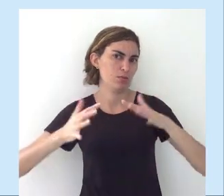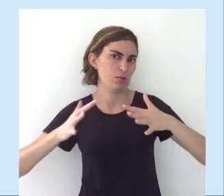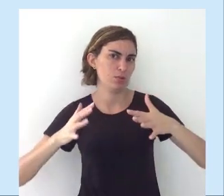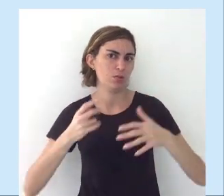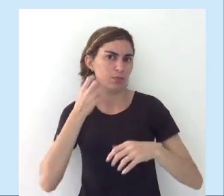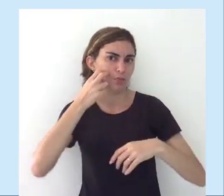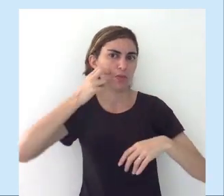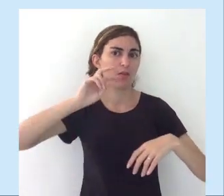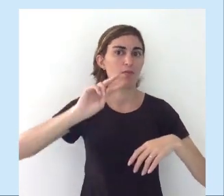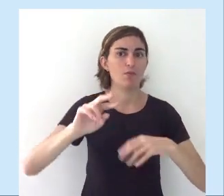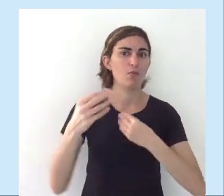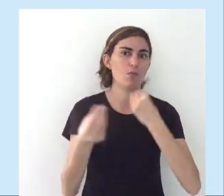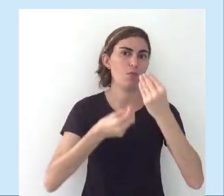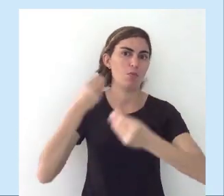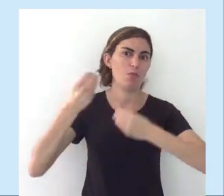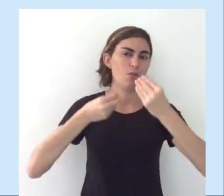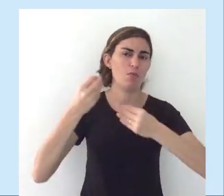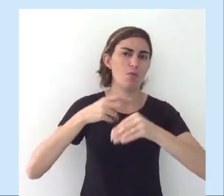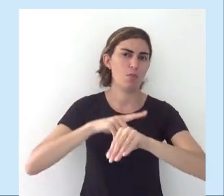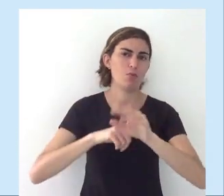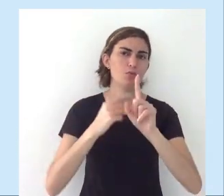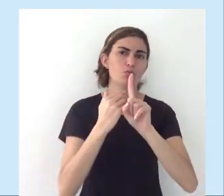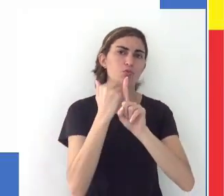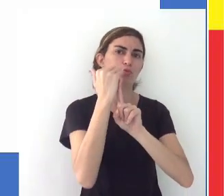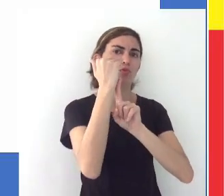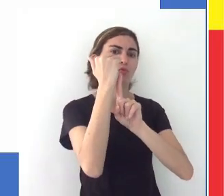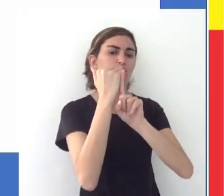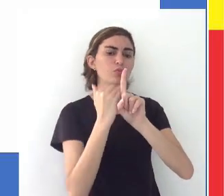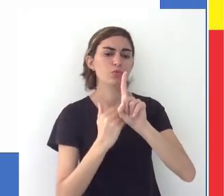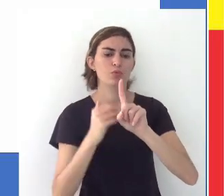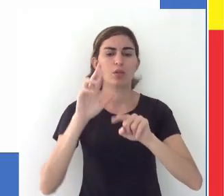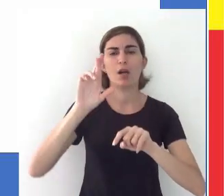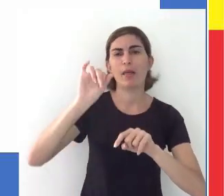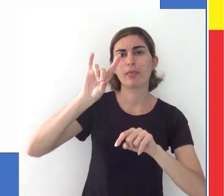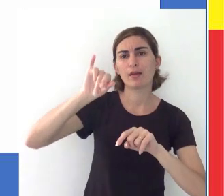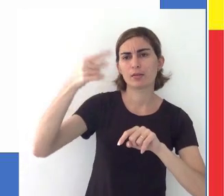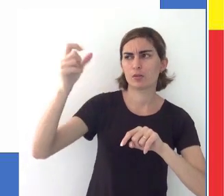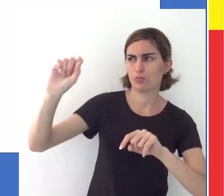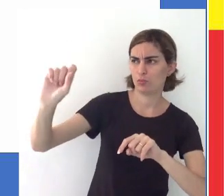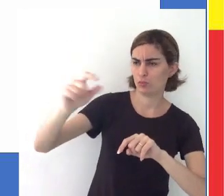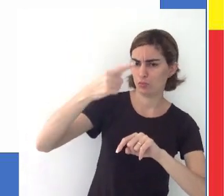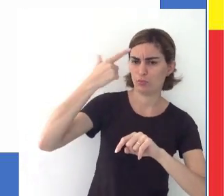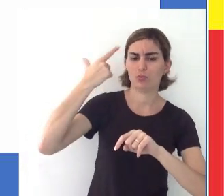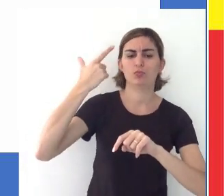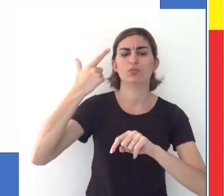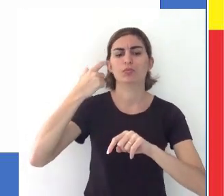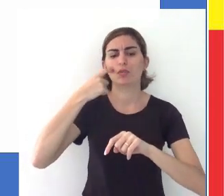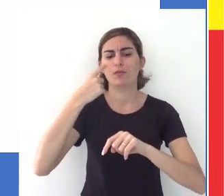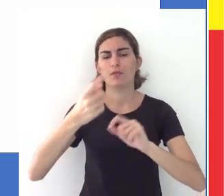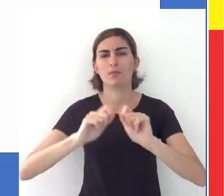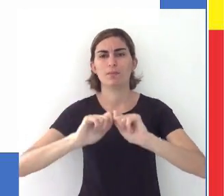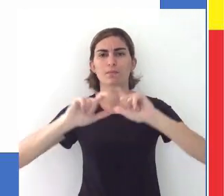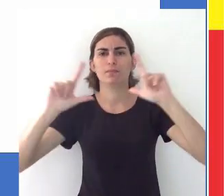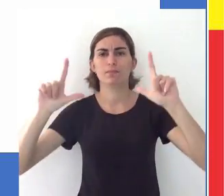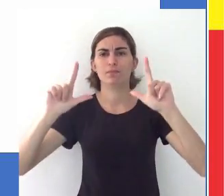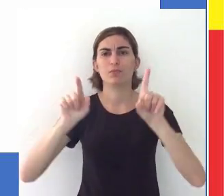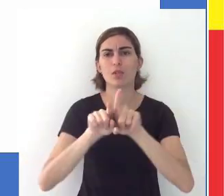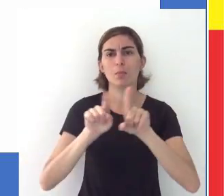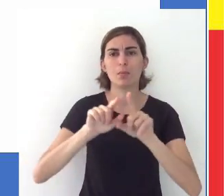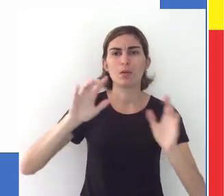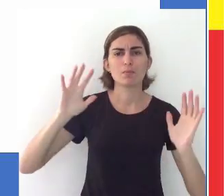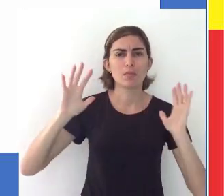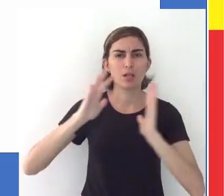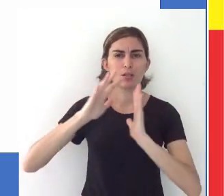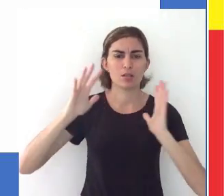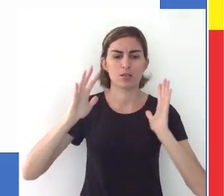gente viu um pouco sobre como é que funciona a temperatura, vimos um pouco sobre radiação solar, tá? Acompanha na imagem agora. Vimos